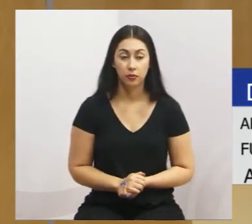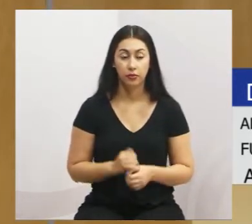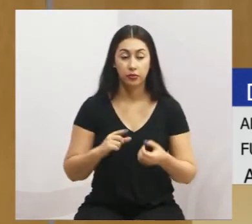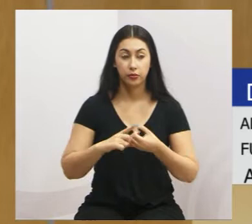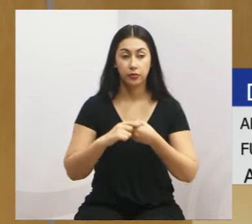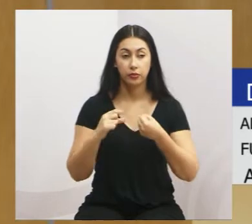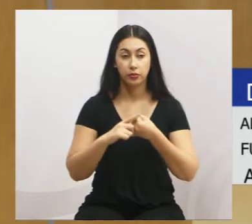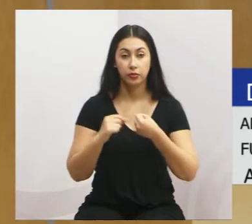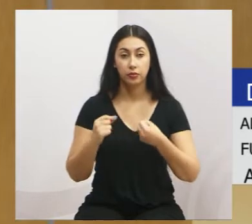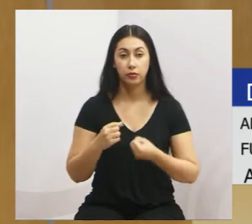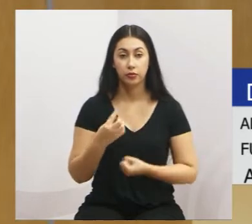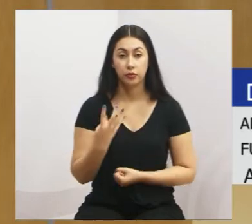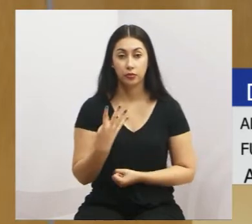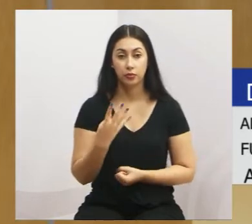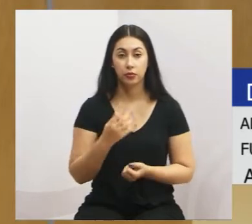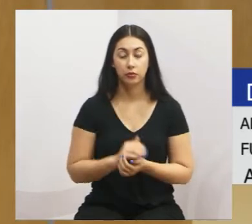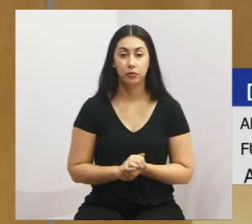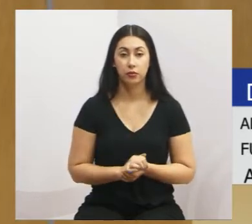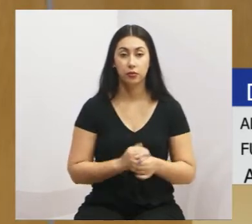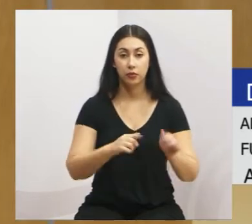Artigo 4º. A Lei nº